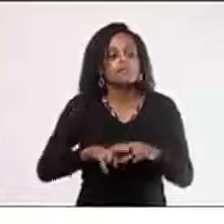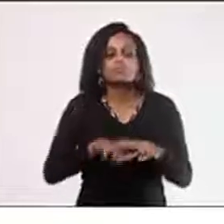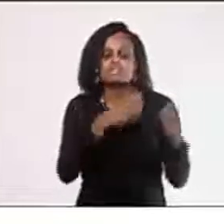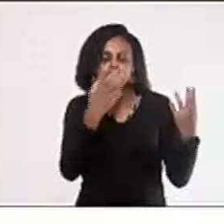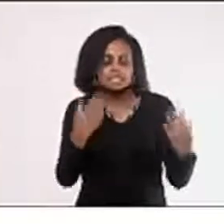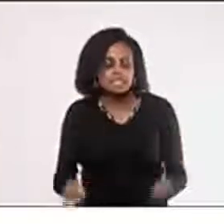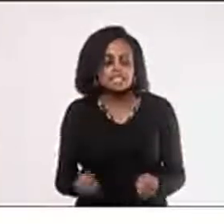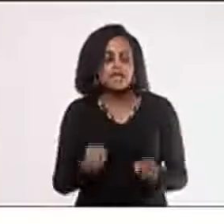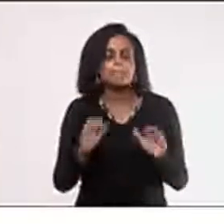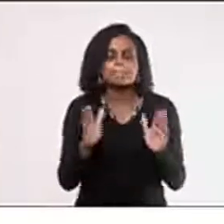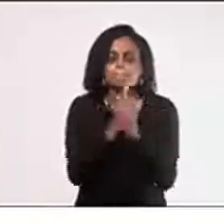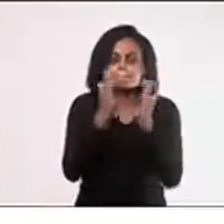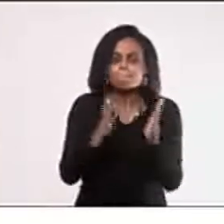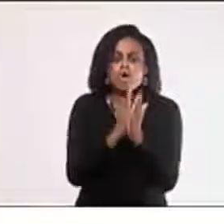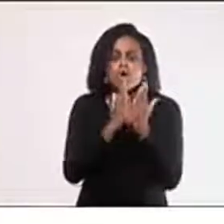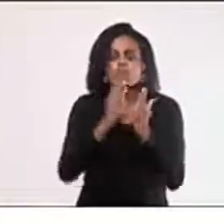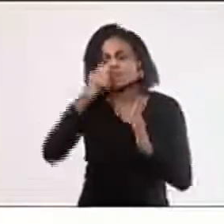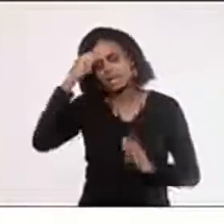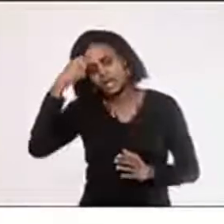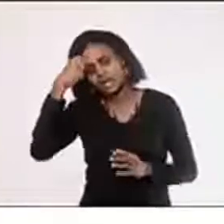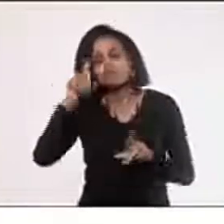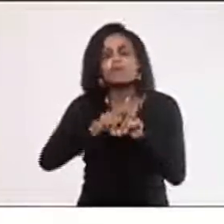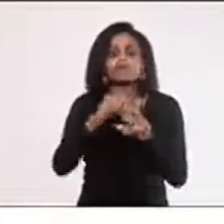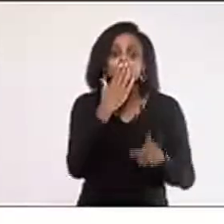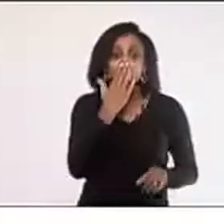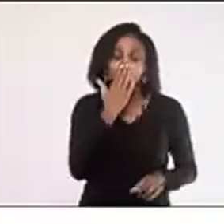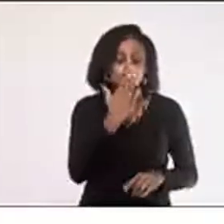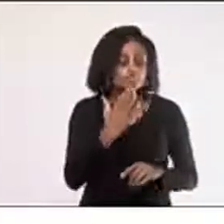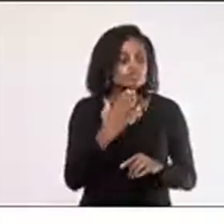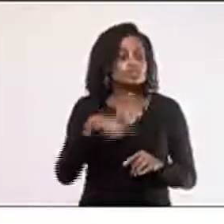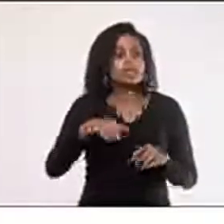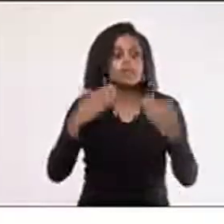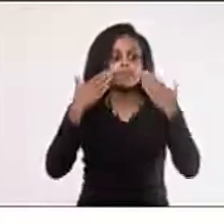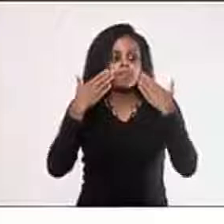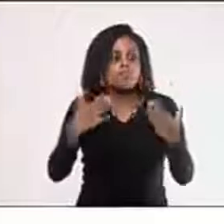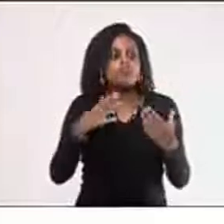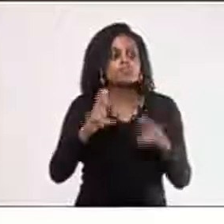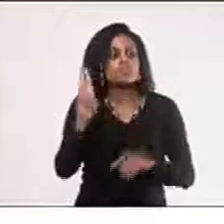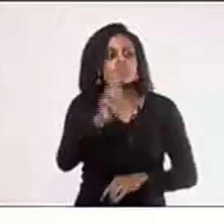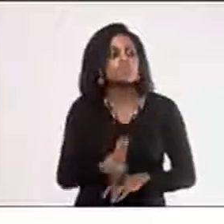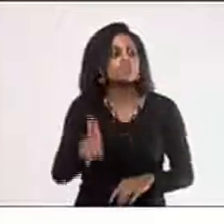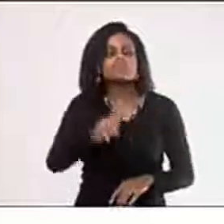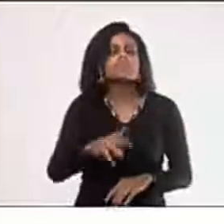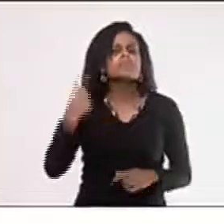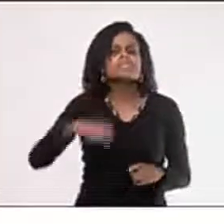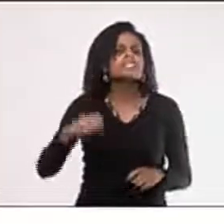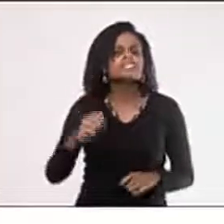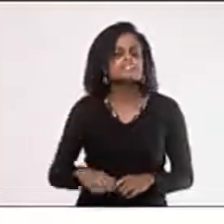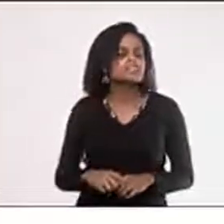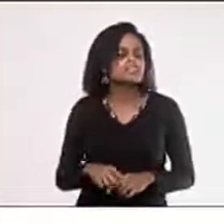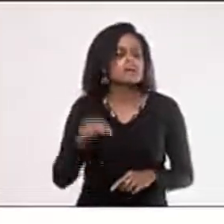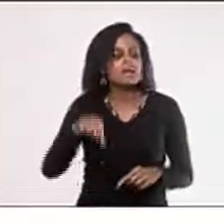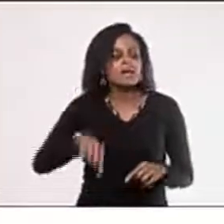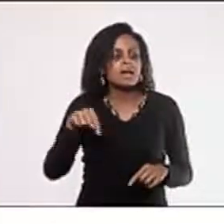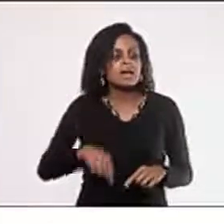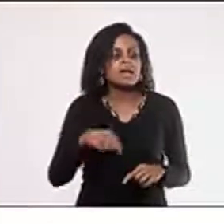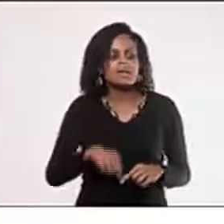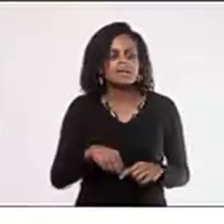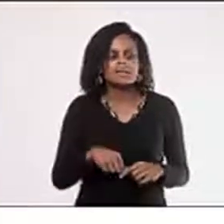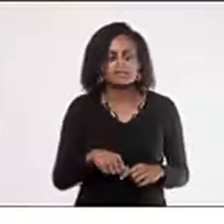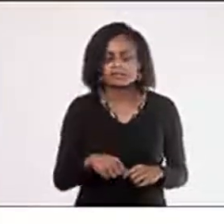pobres, negros e indígenas, que a UERJ mostra o que uma universidade deveria ser. E aqui nos